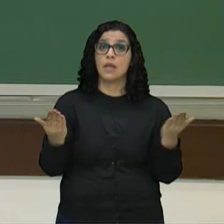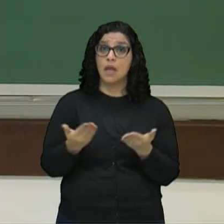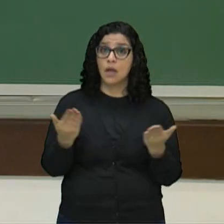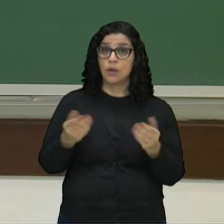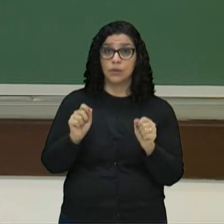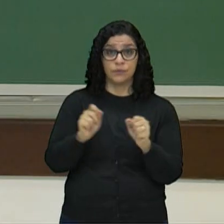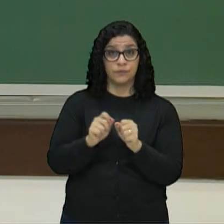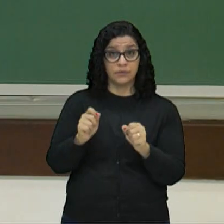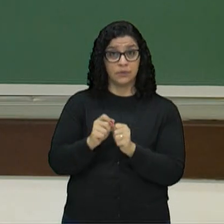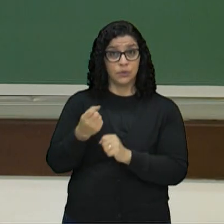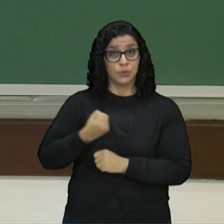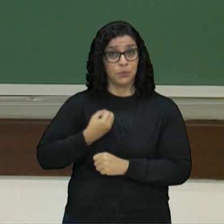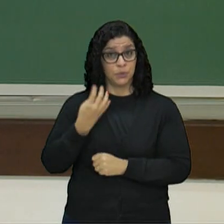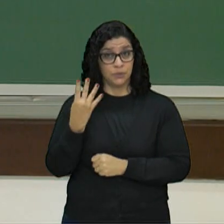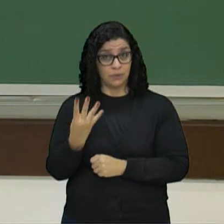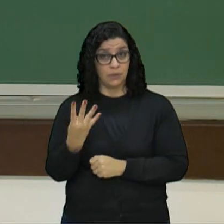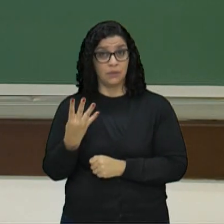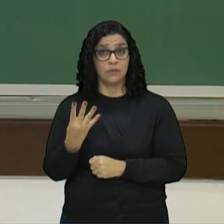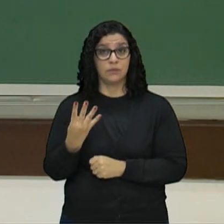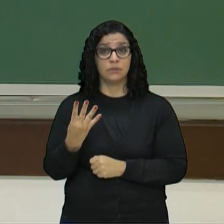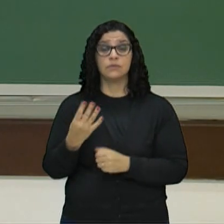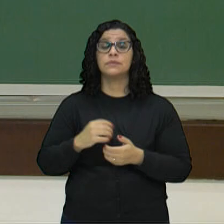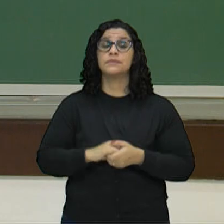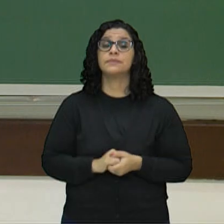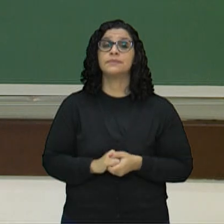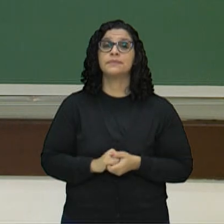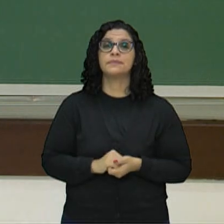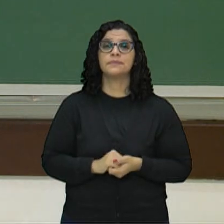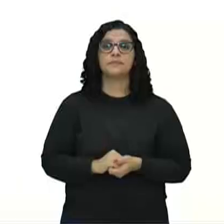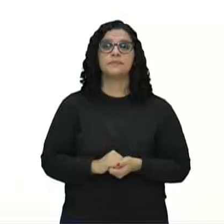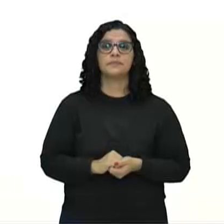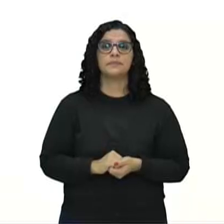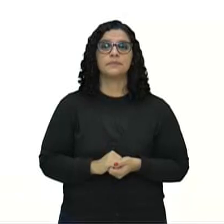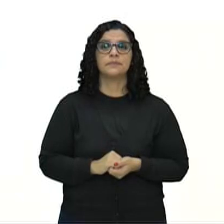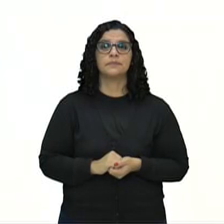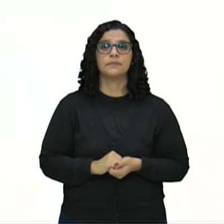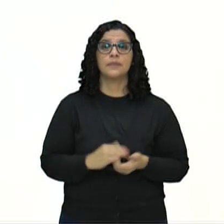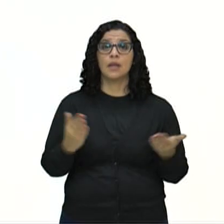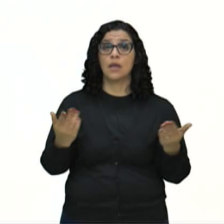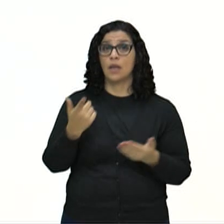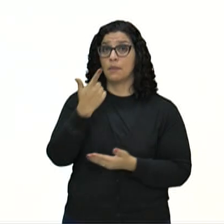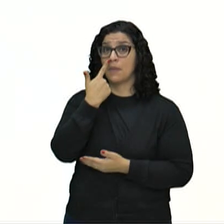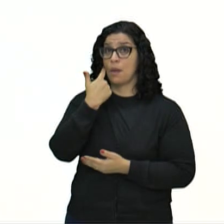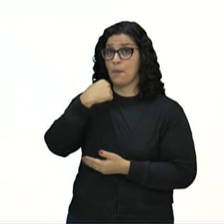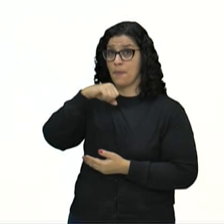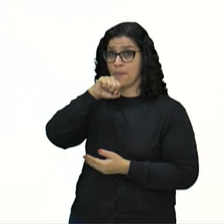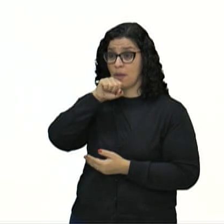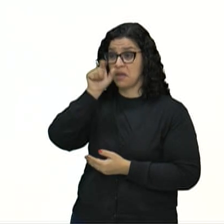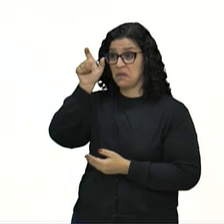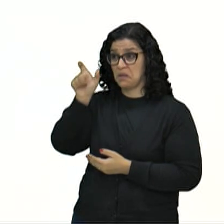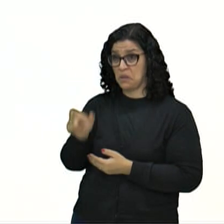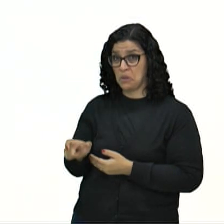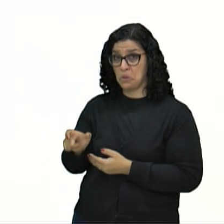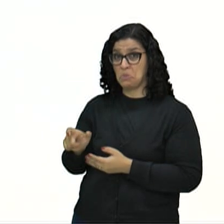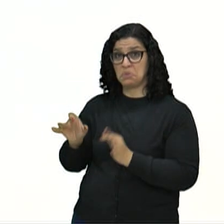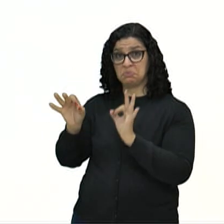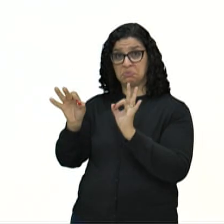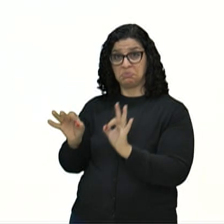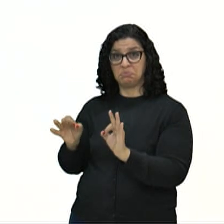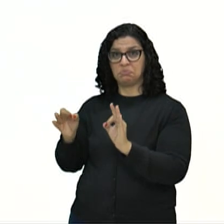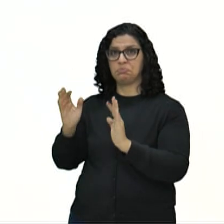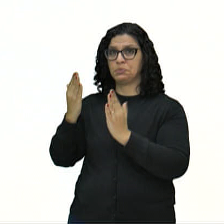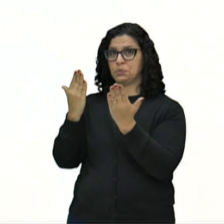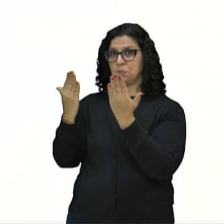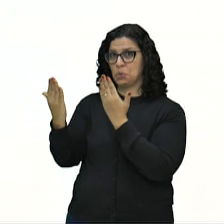Vamos fazer a próxima questão, questão de número 4. Meu pai, homem circunspecto e